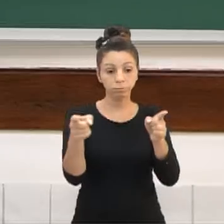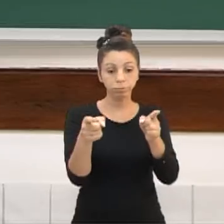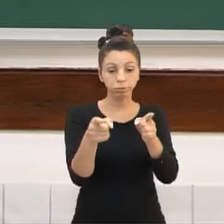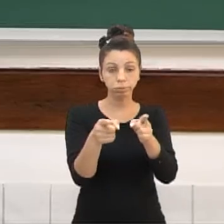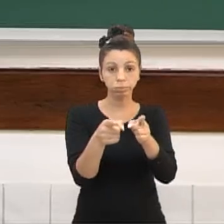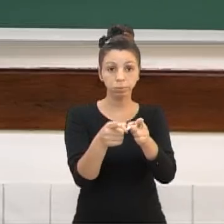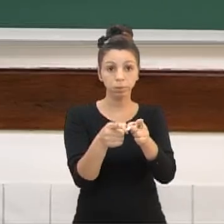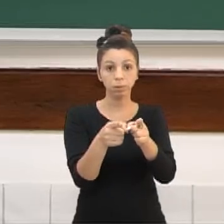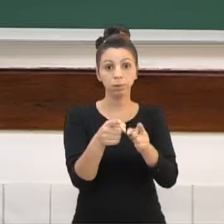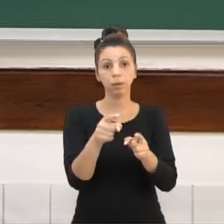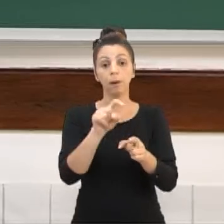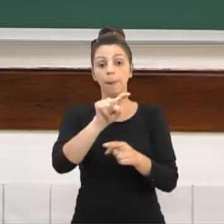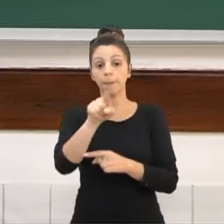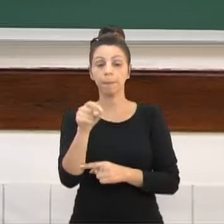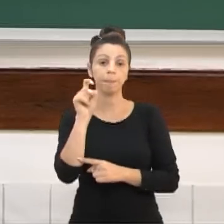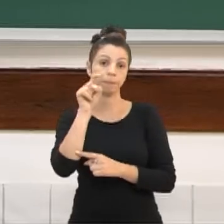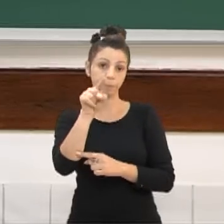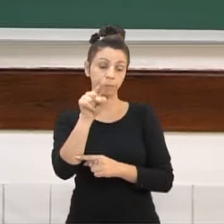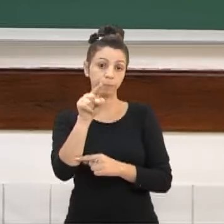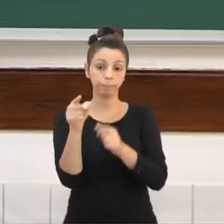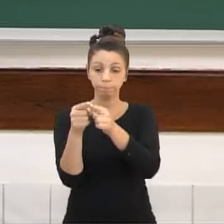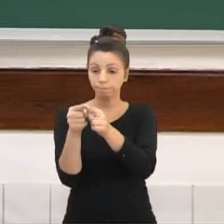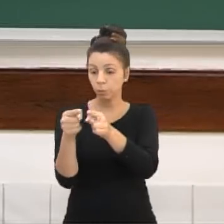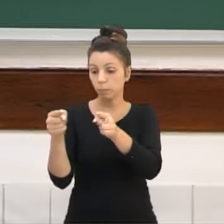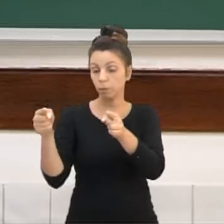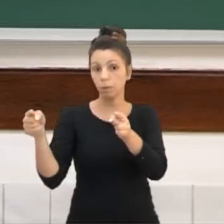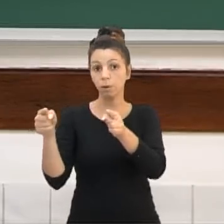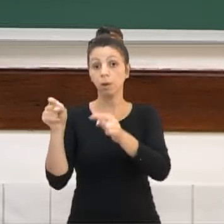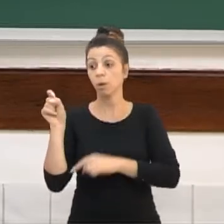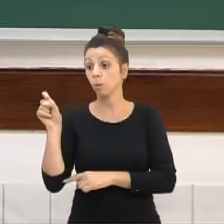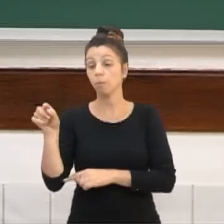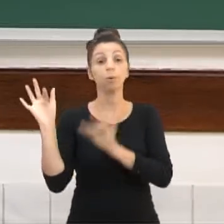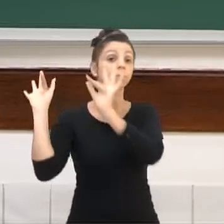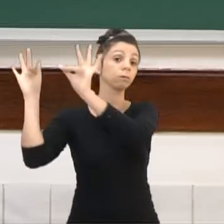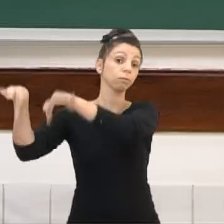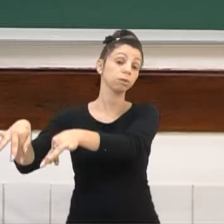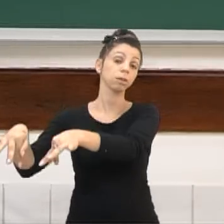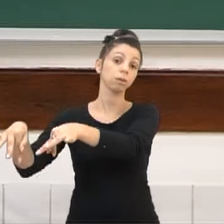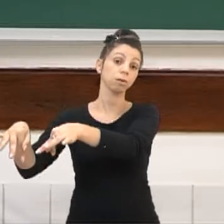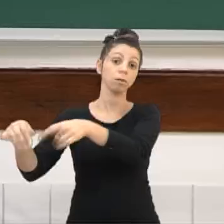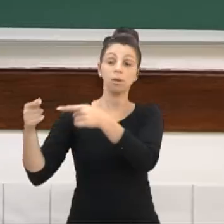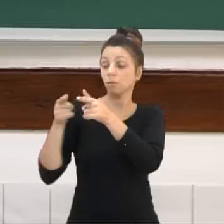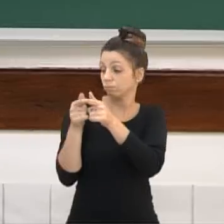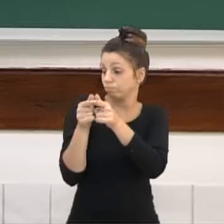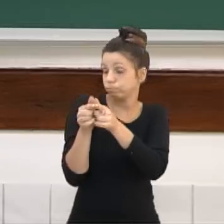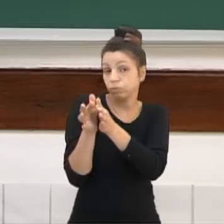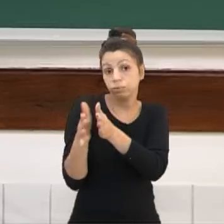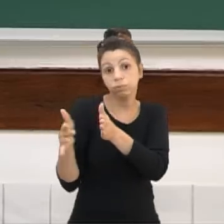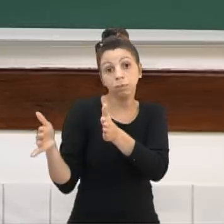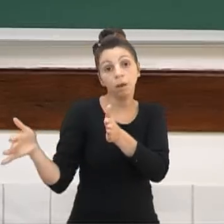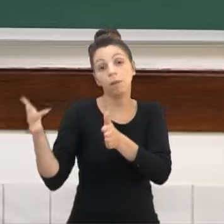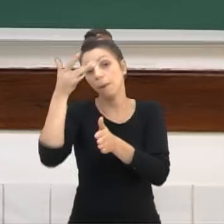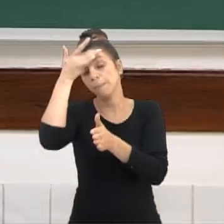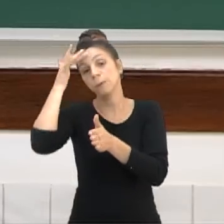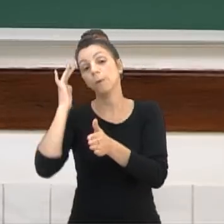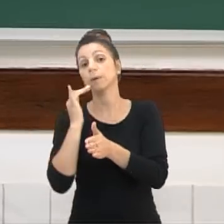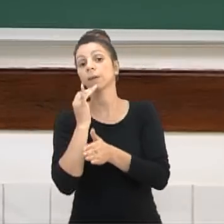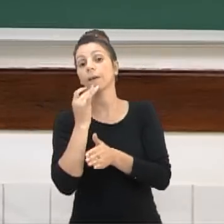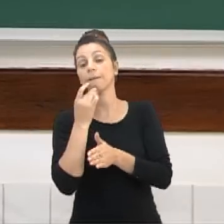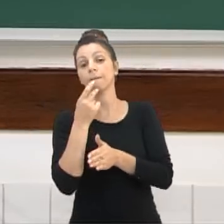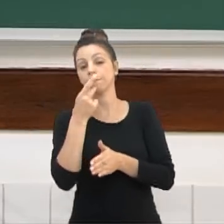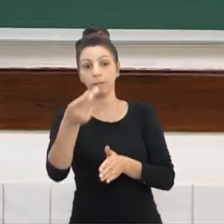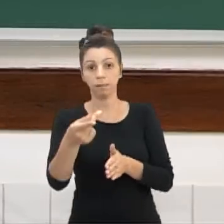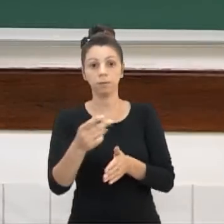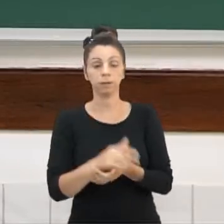o ponto e vírgula, uma pausa um pouquinho maior que a vírgula, e o ponto final, que requer uma pausa maior por parte da pessoa que está falando, do